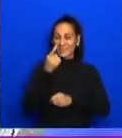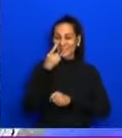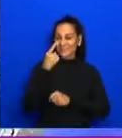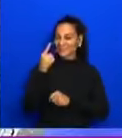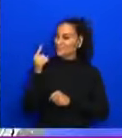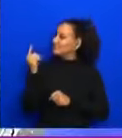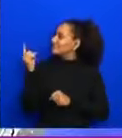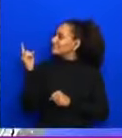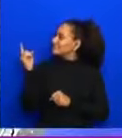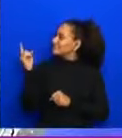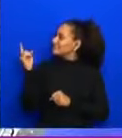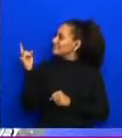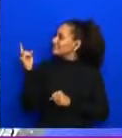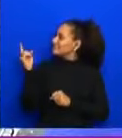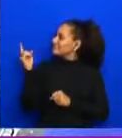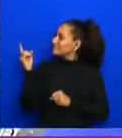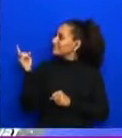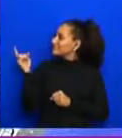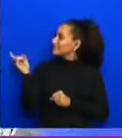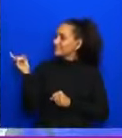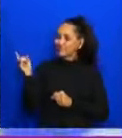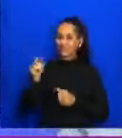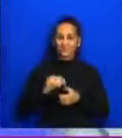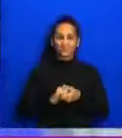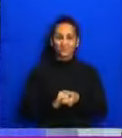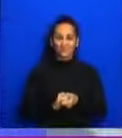bolas posicionadas, valendo.